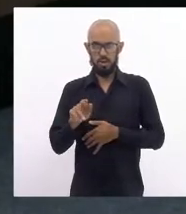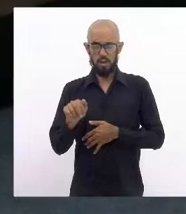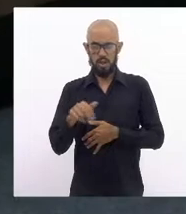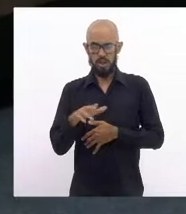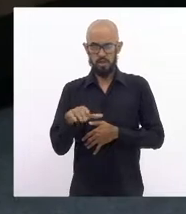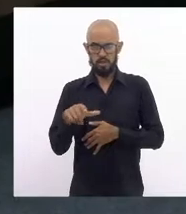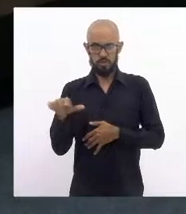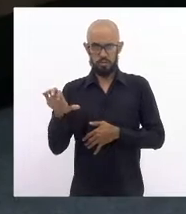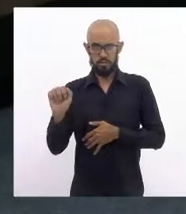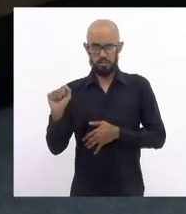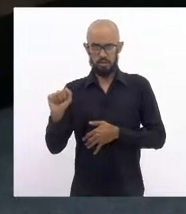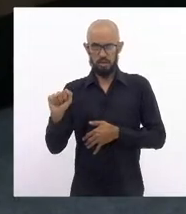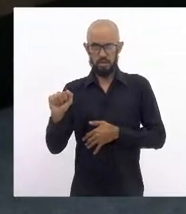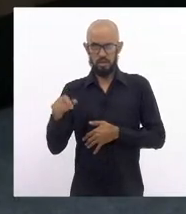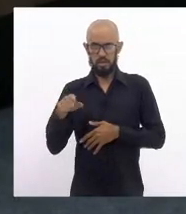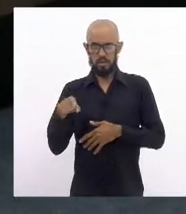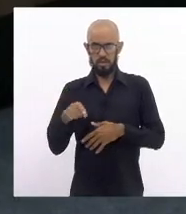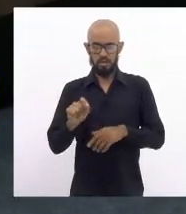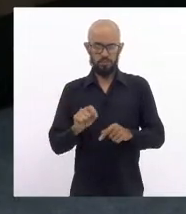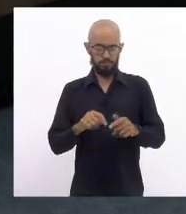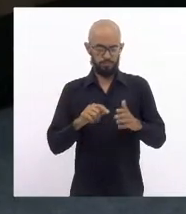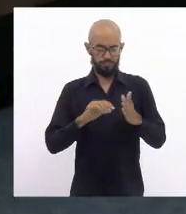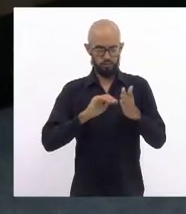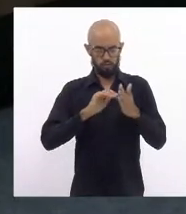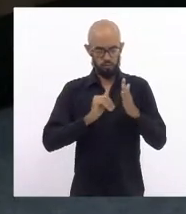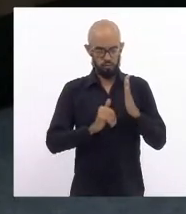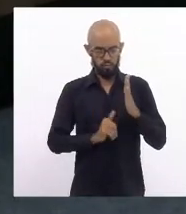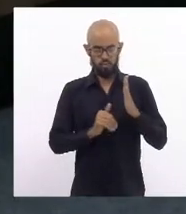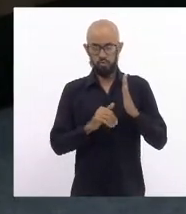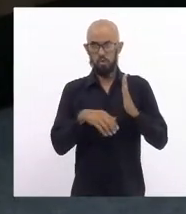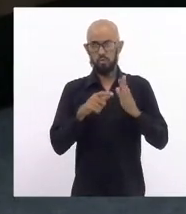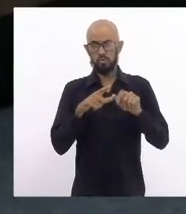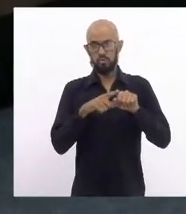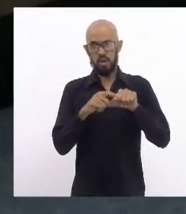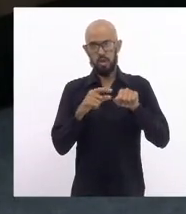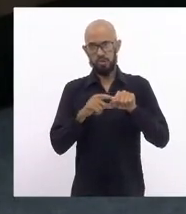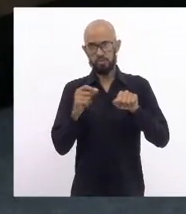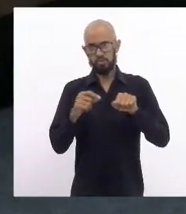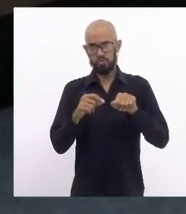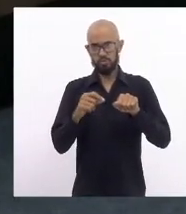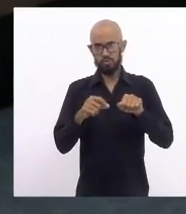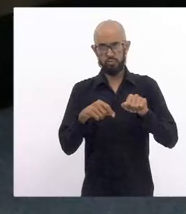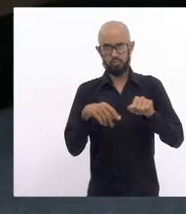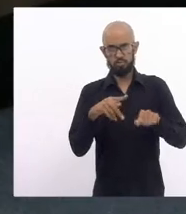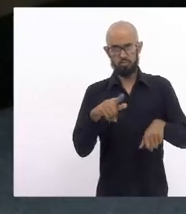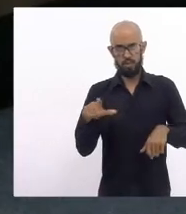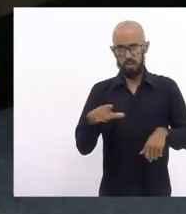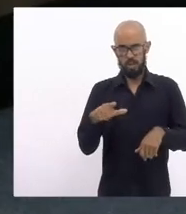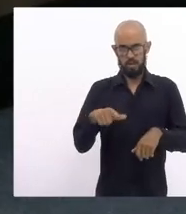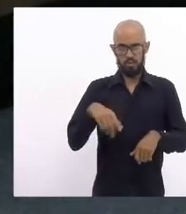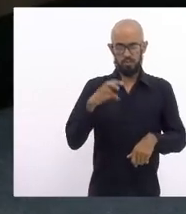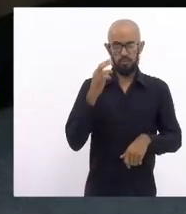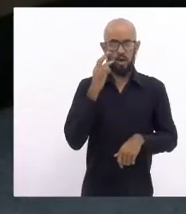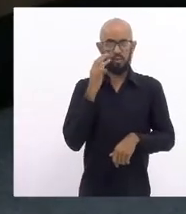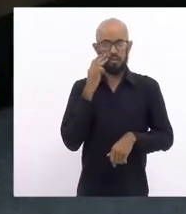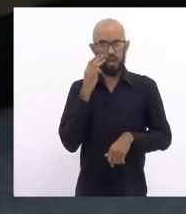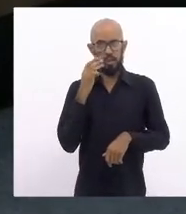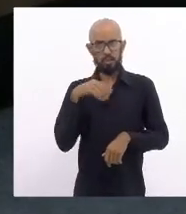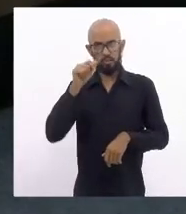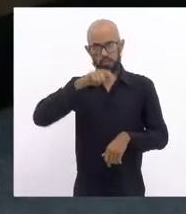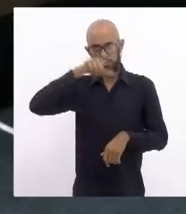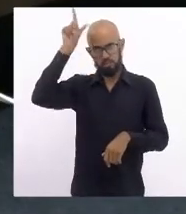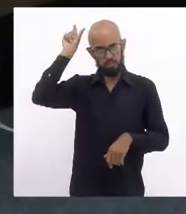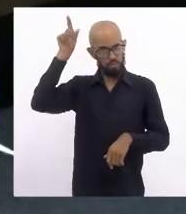Suprimiu os dois artigos, os dois únicos artigos do projeto do Valdec e do Luiz Paulo. O que é